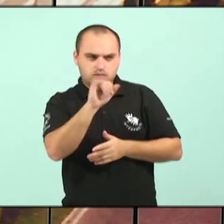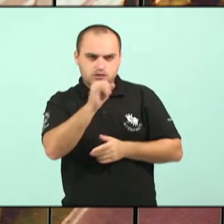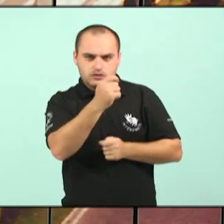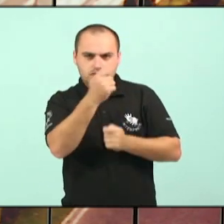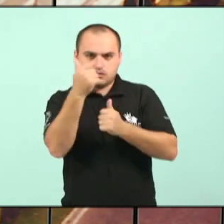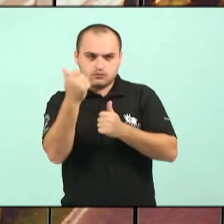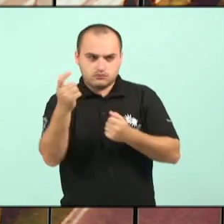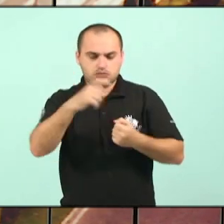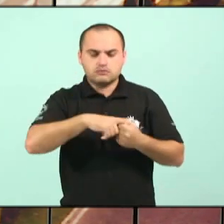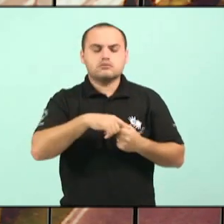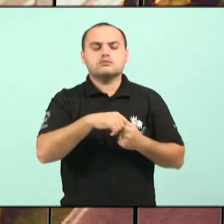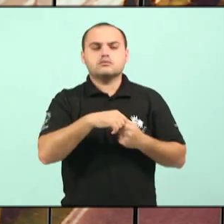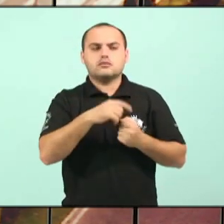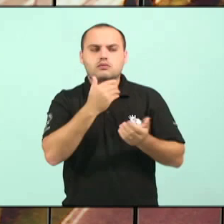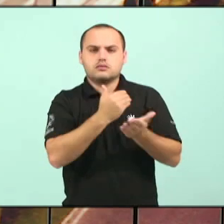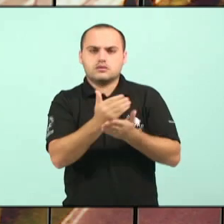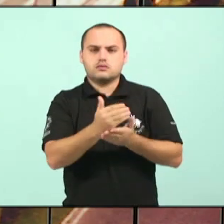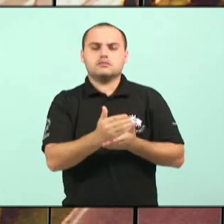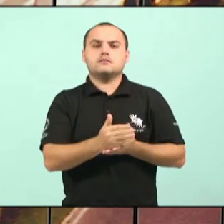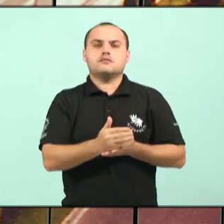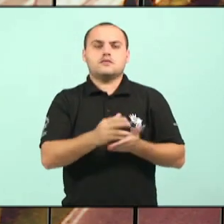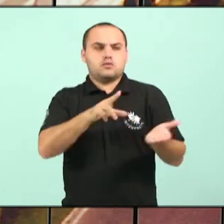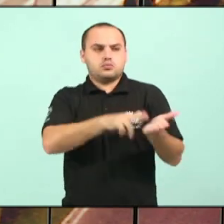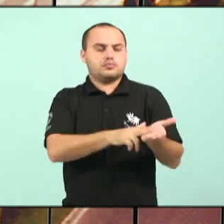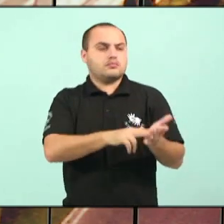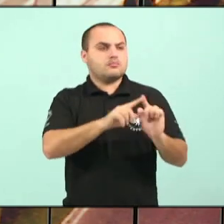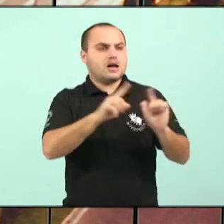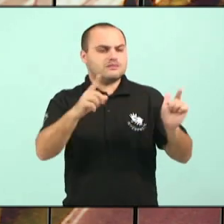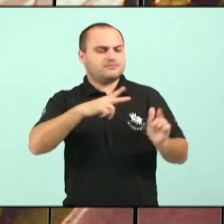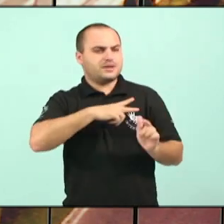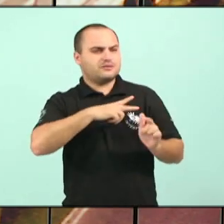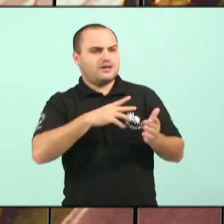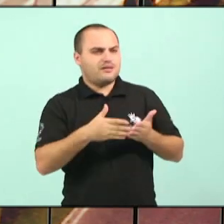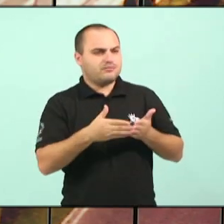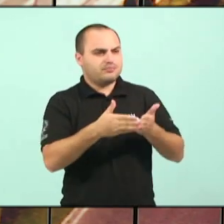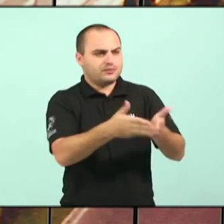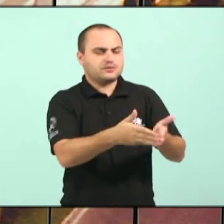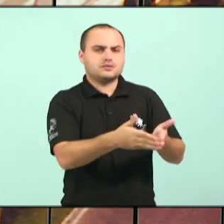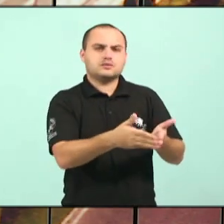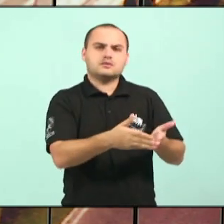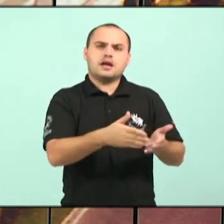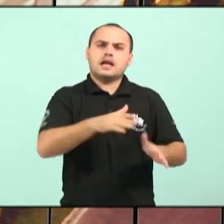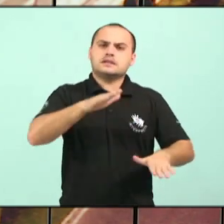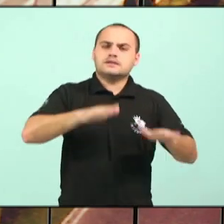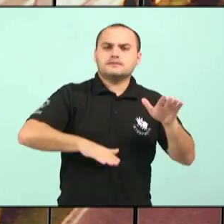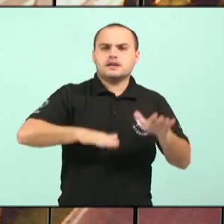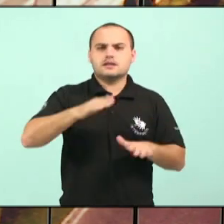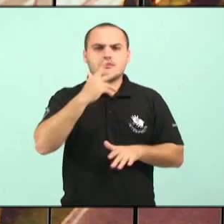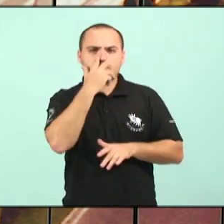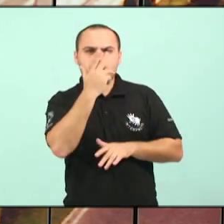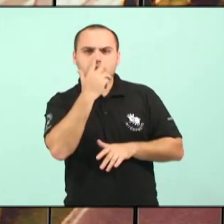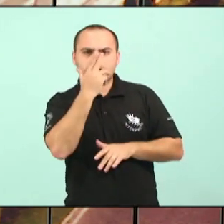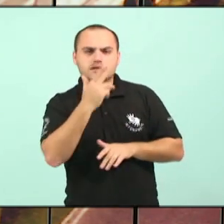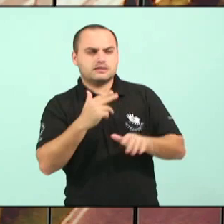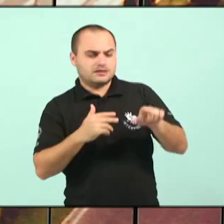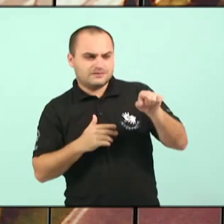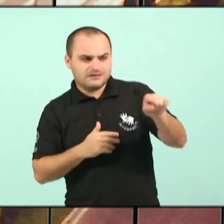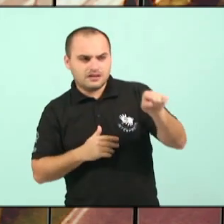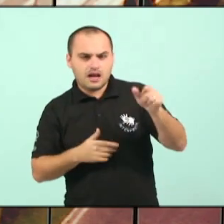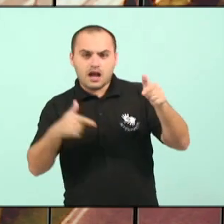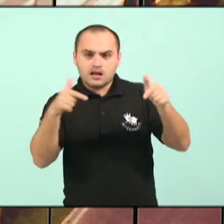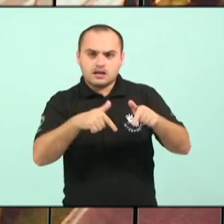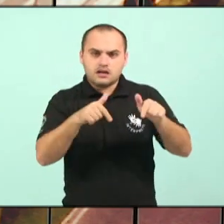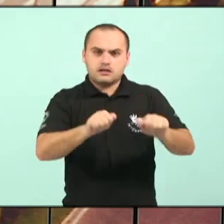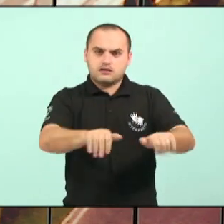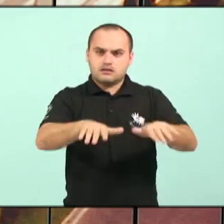a questão da privatização dos portos, de repente, porque me parece que os senhores aqui na